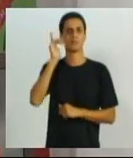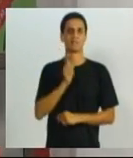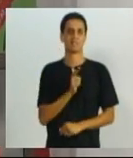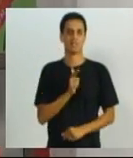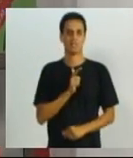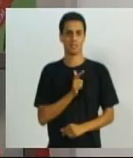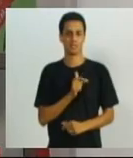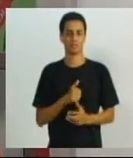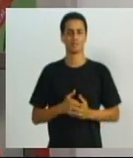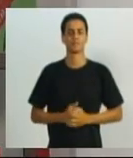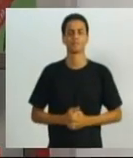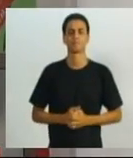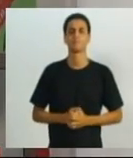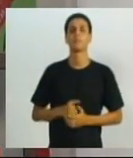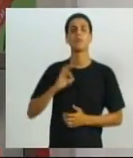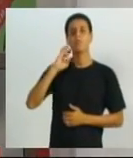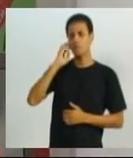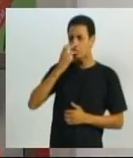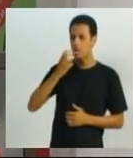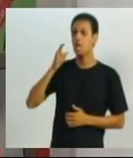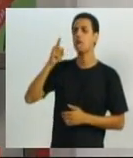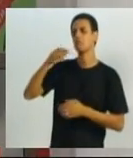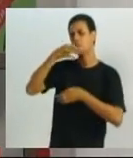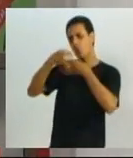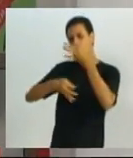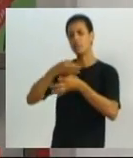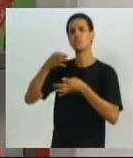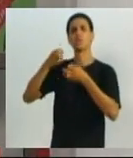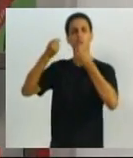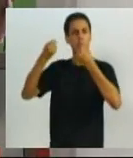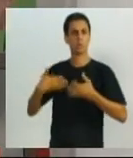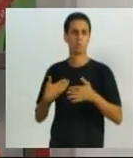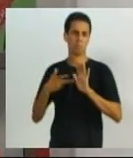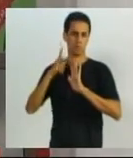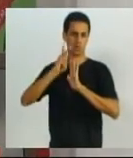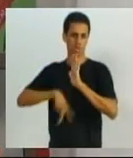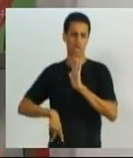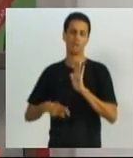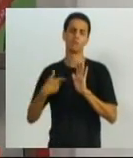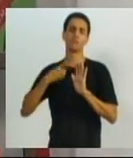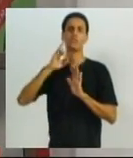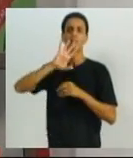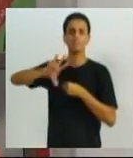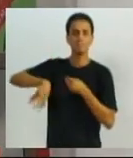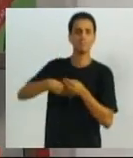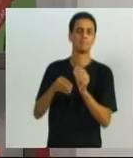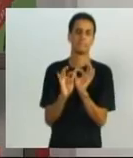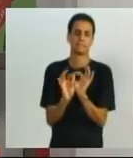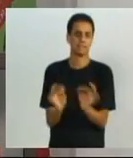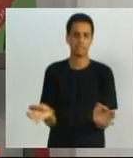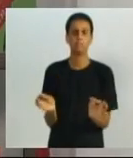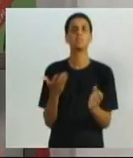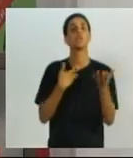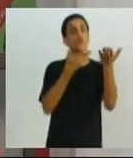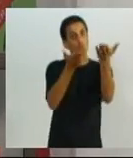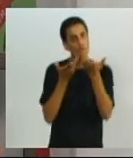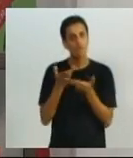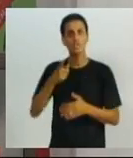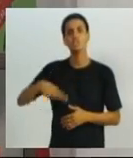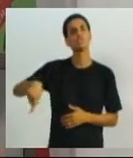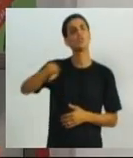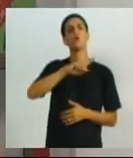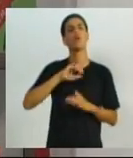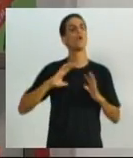Vereador Vanderlei, eu acho que Vossa Excelência já contribuiu com o que eu queria falar sobre os projetos, fica aqui essa minha singela contribuição. E o convite para que todos possam